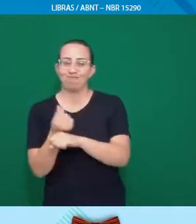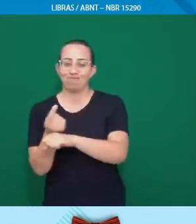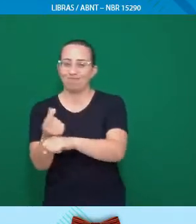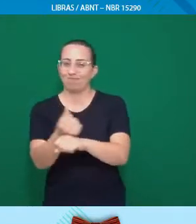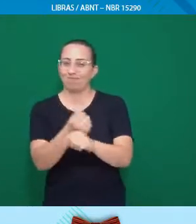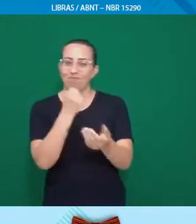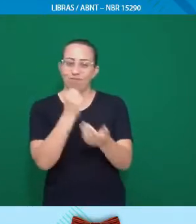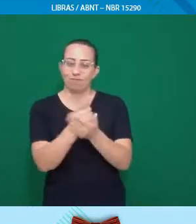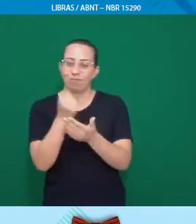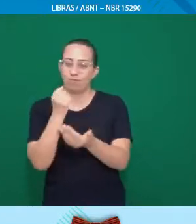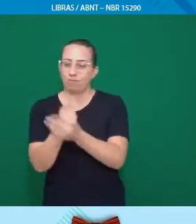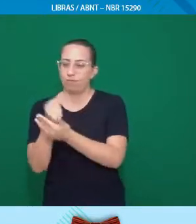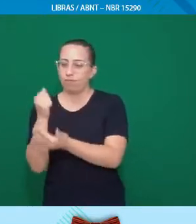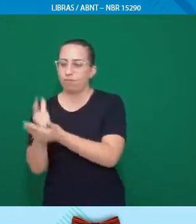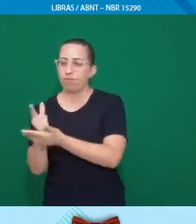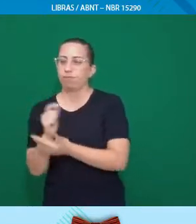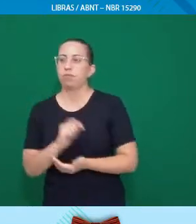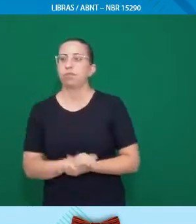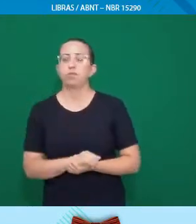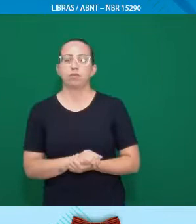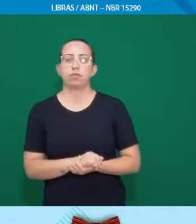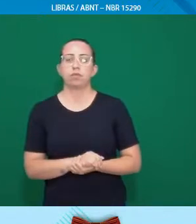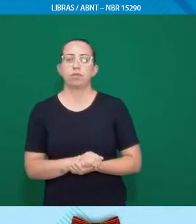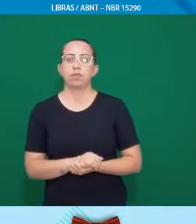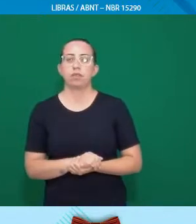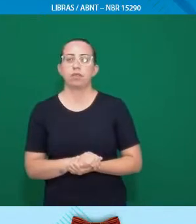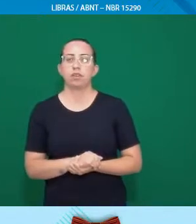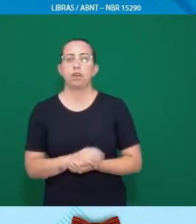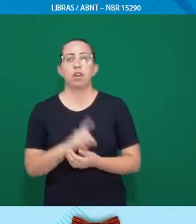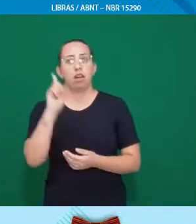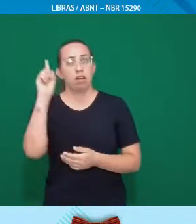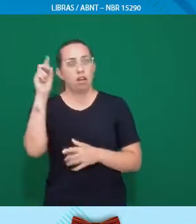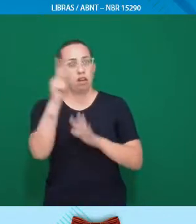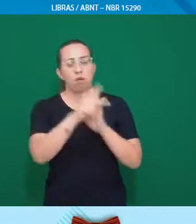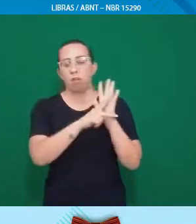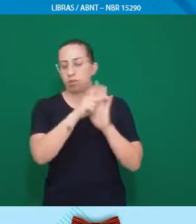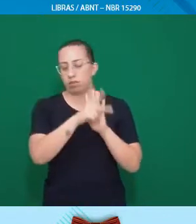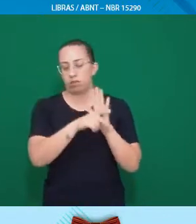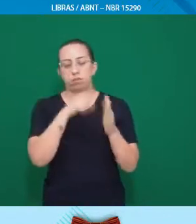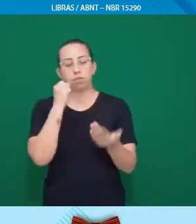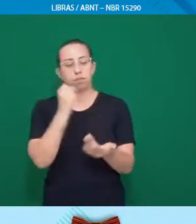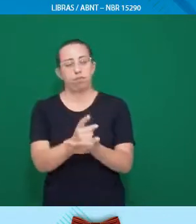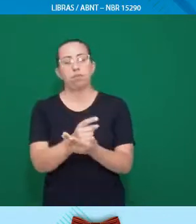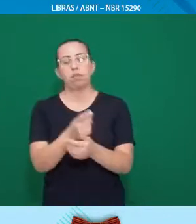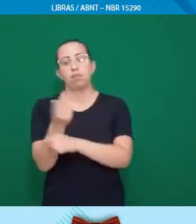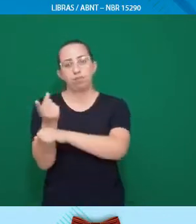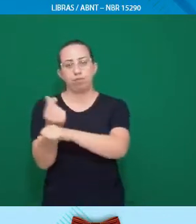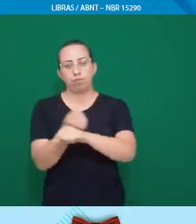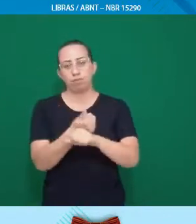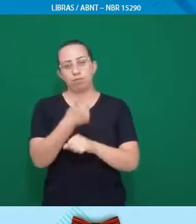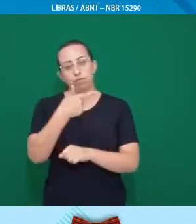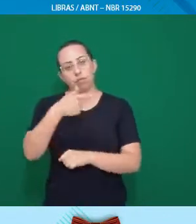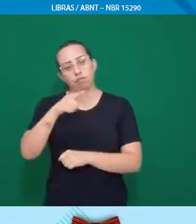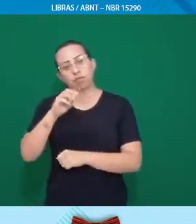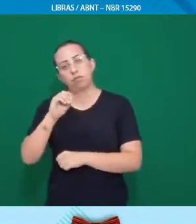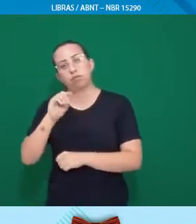que vem para 70 milhões Esse é um planejamento o individamento 70 milhões